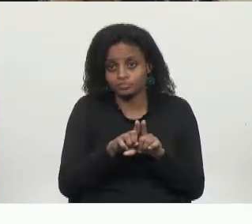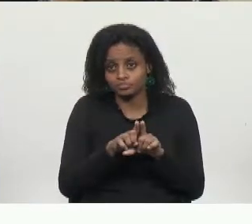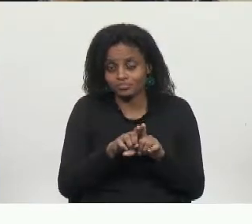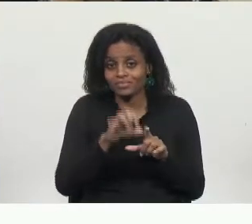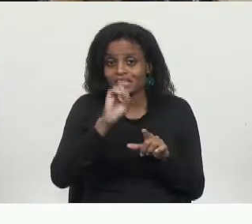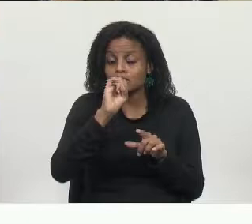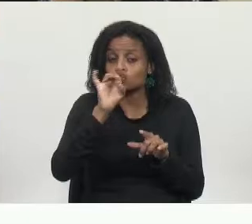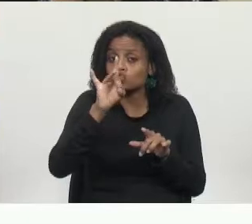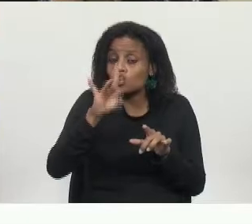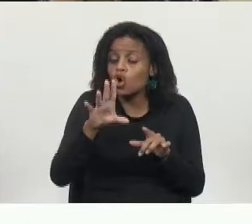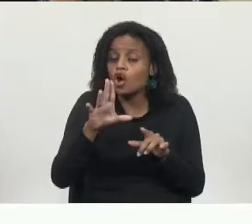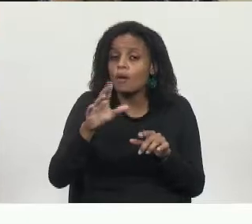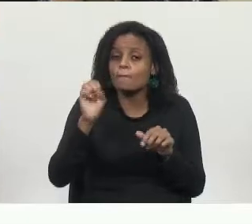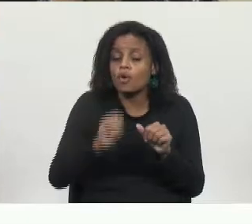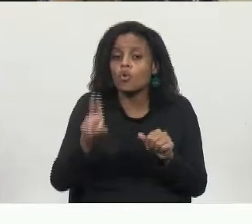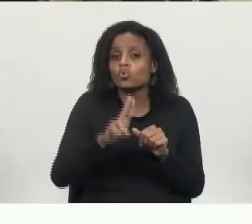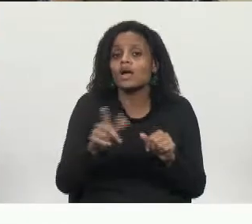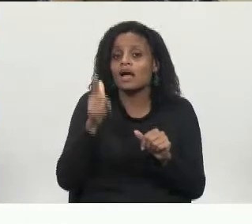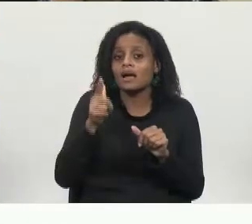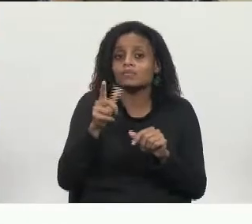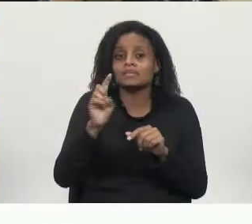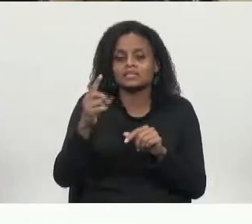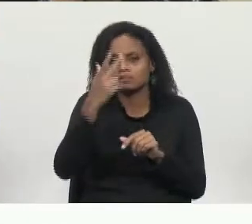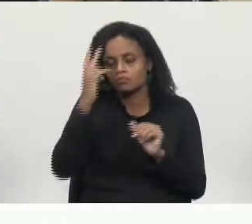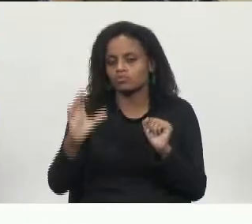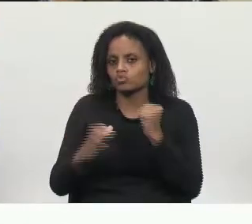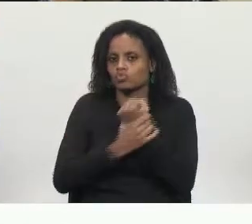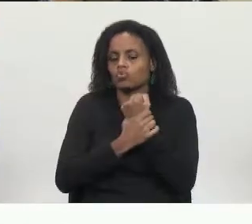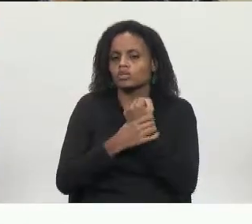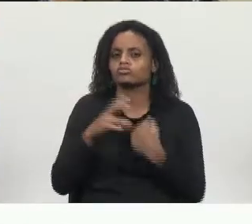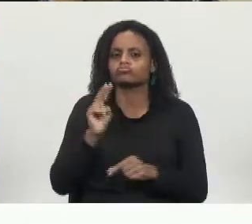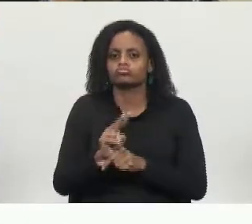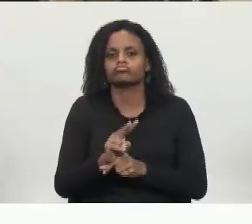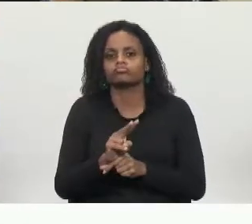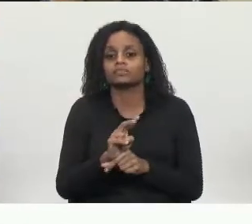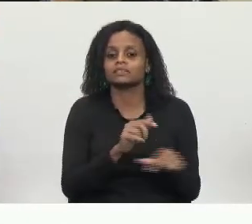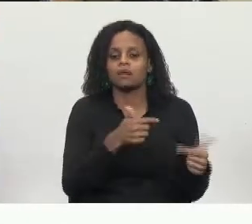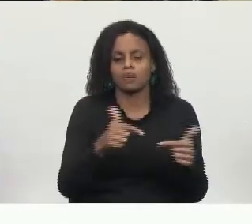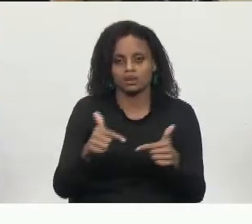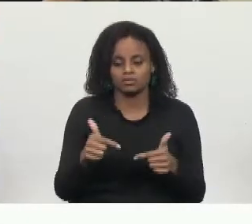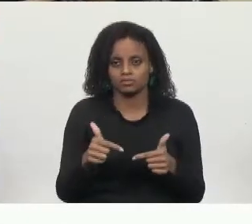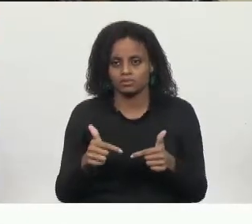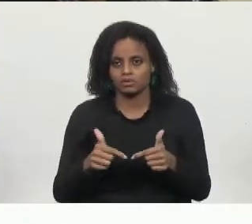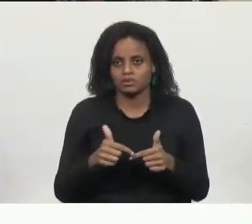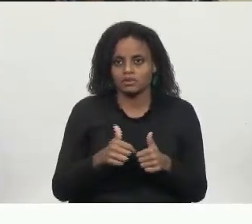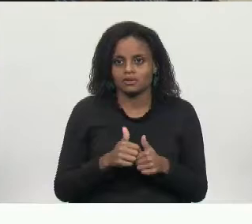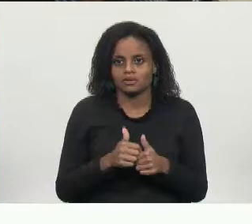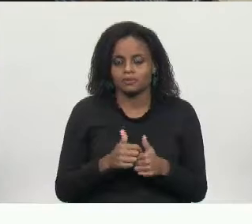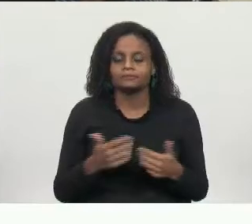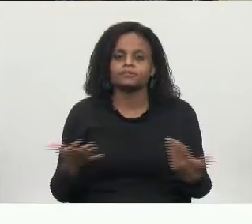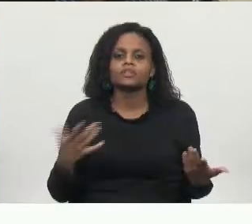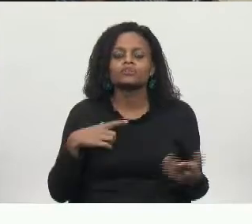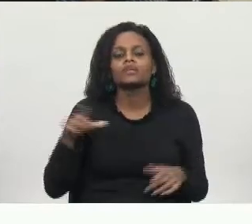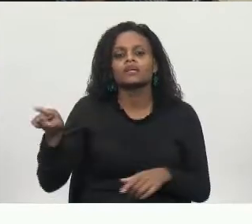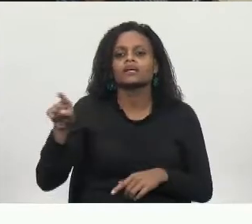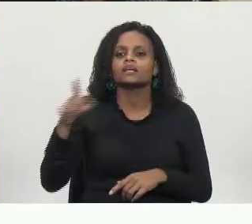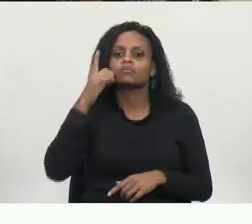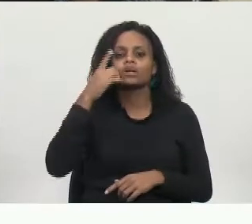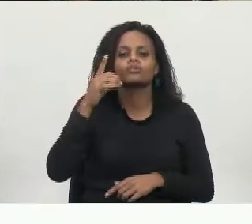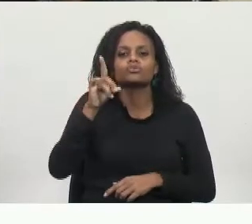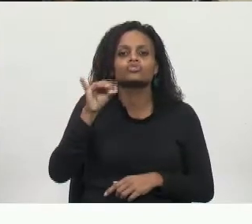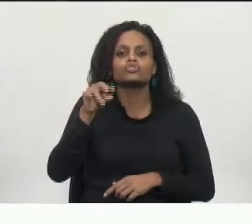do Departamento de Segurança, quando em serviço, e o previsto no parágrafo 2º deste artigo. Aí vem o Dionísio e fala o